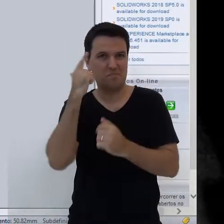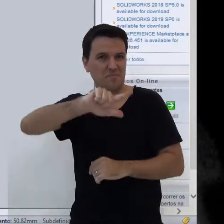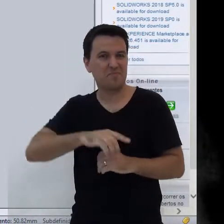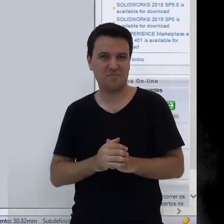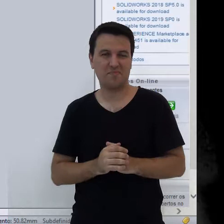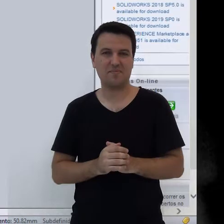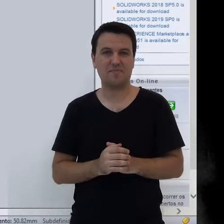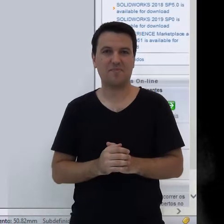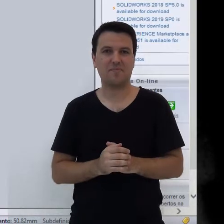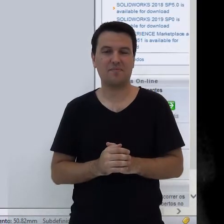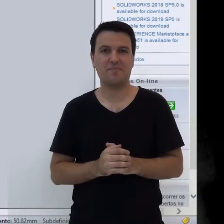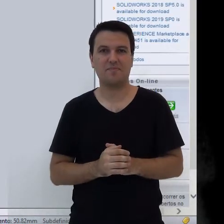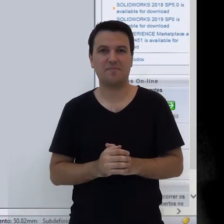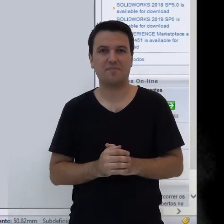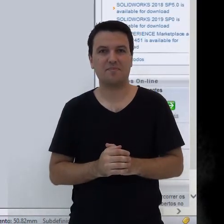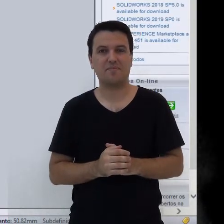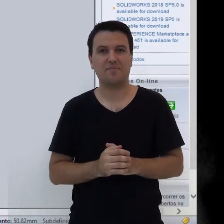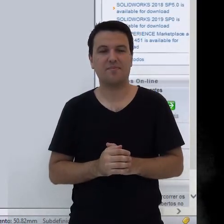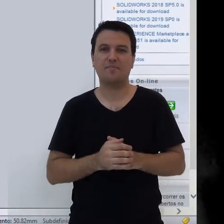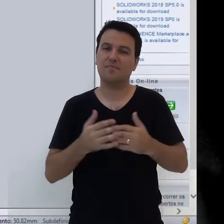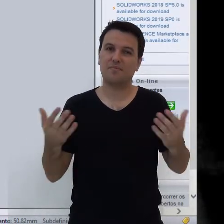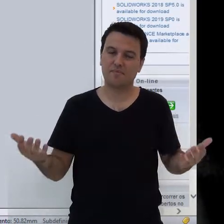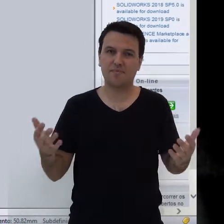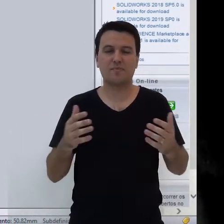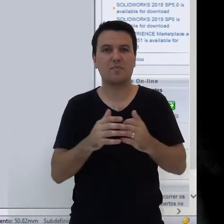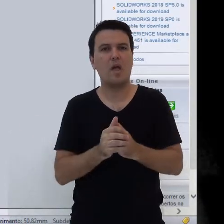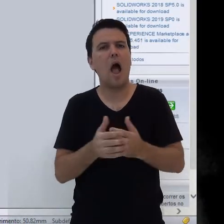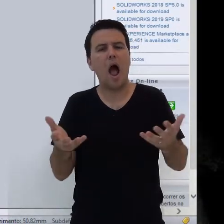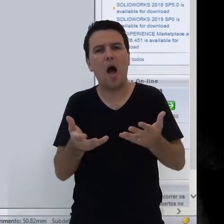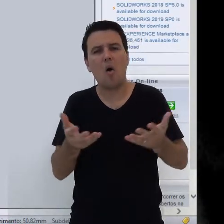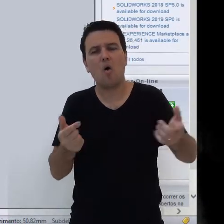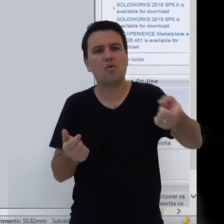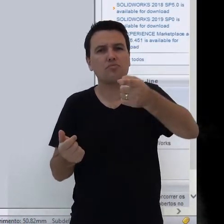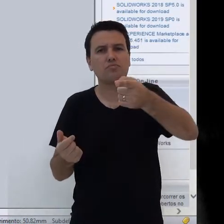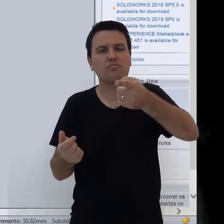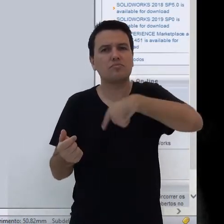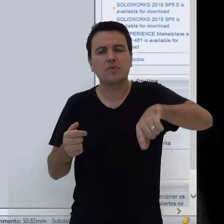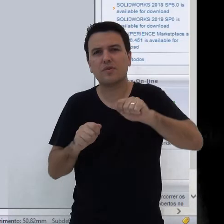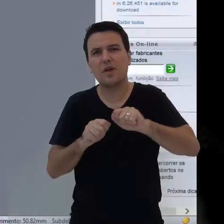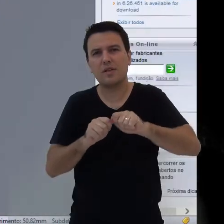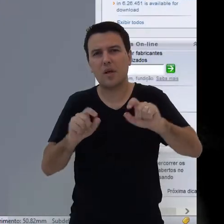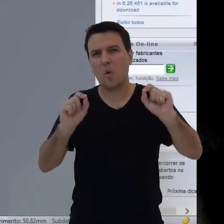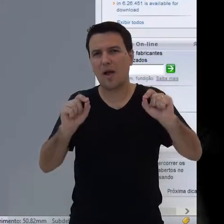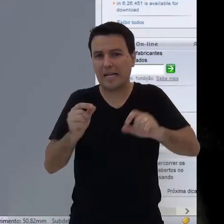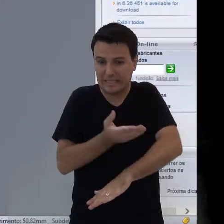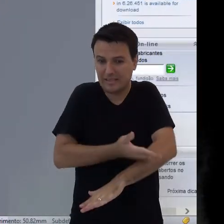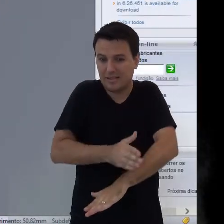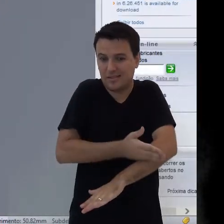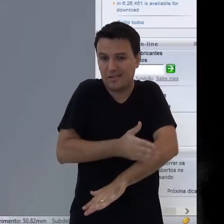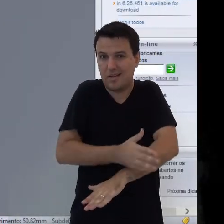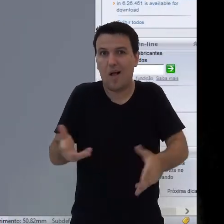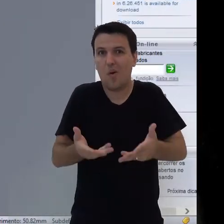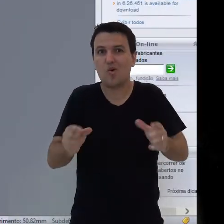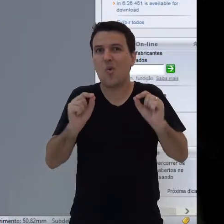revolução. Tá joia? Então, nós vamos agora fazer o exercício de